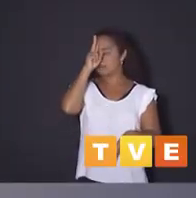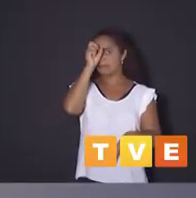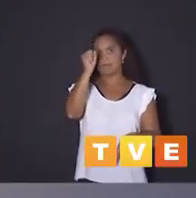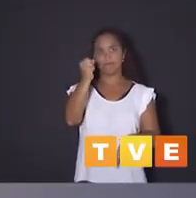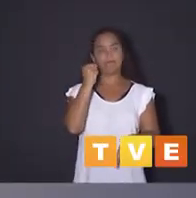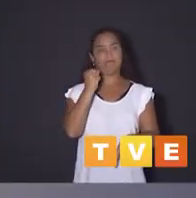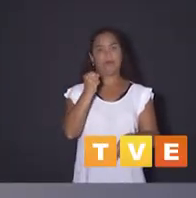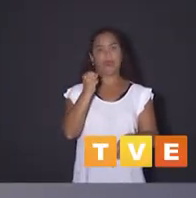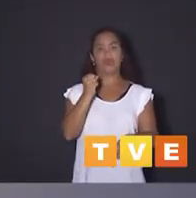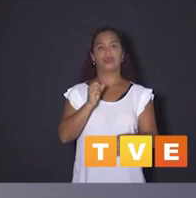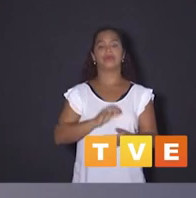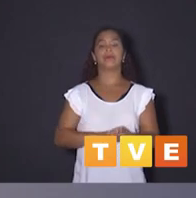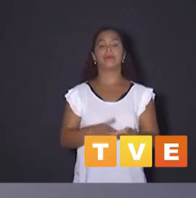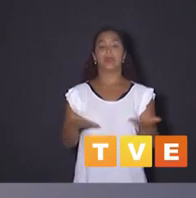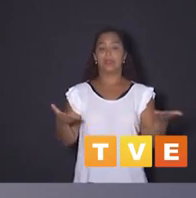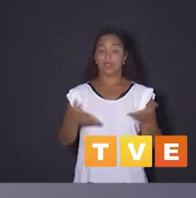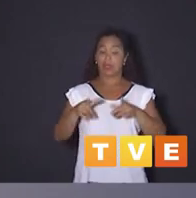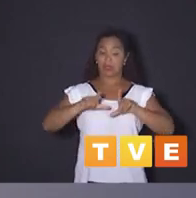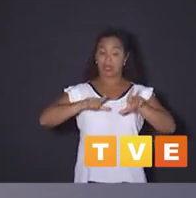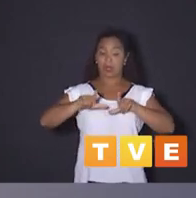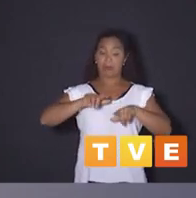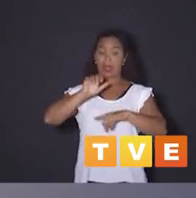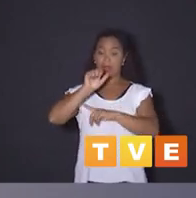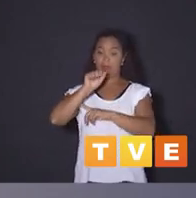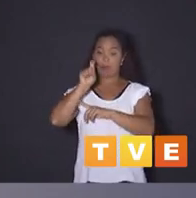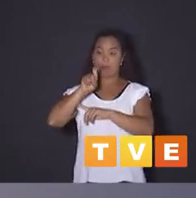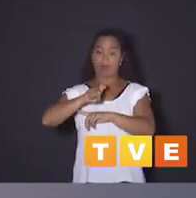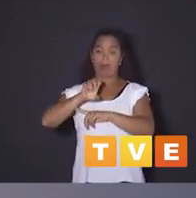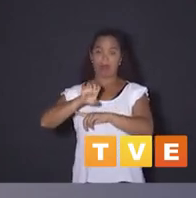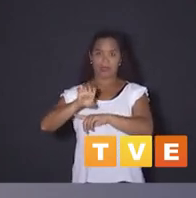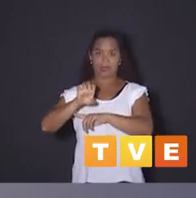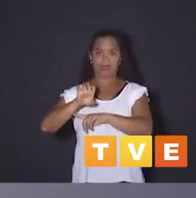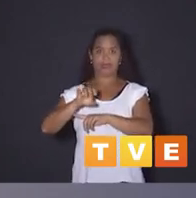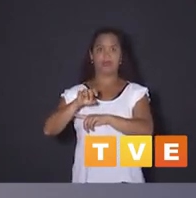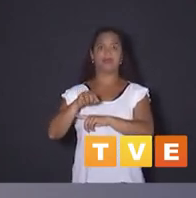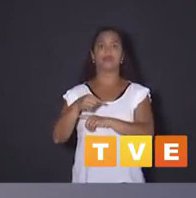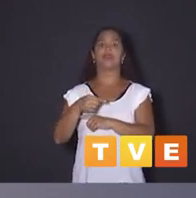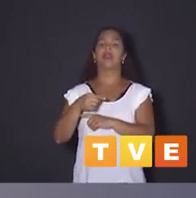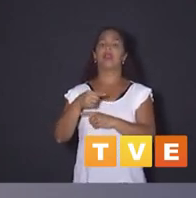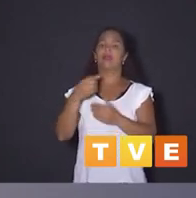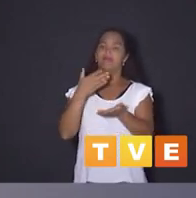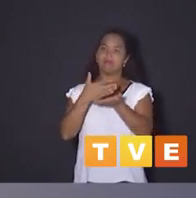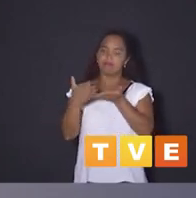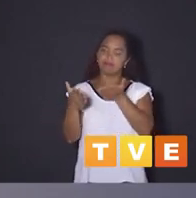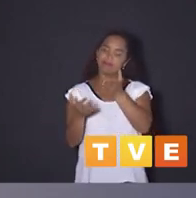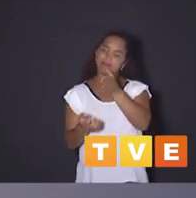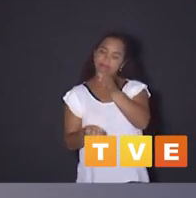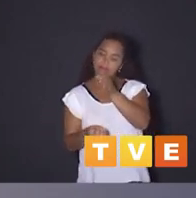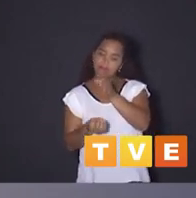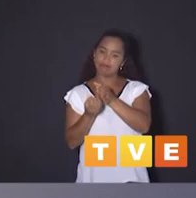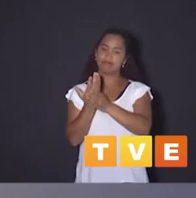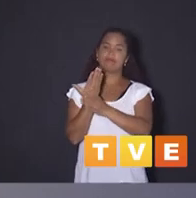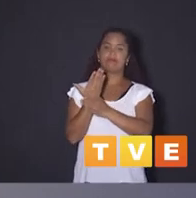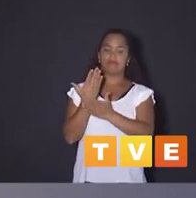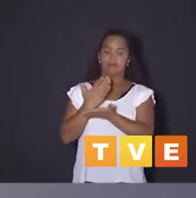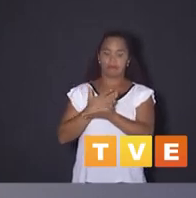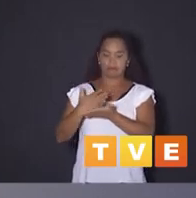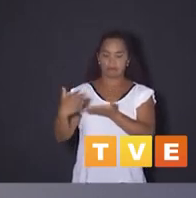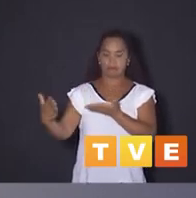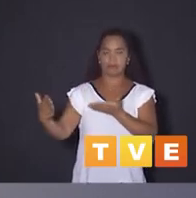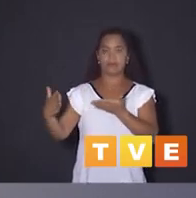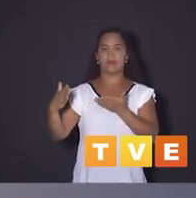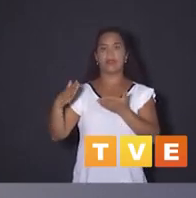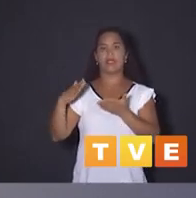mais recente nasce a partir do pensamento sobre essa perspectiva né como a partir da da produção das